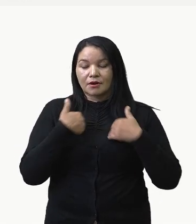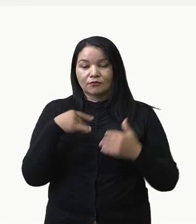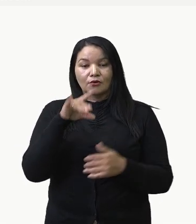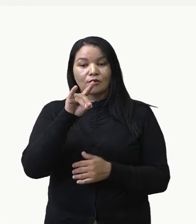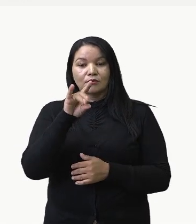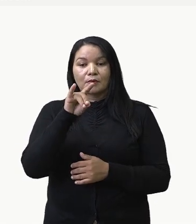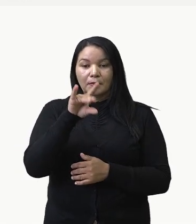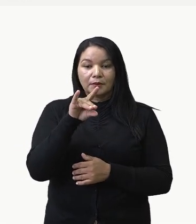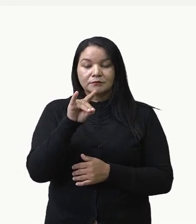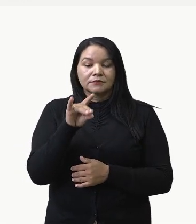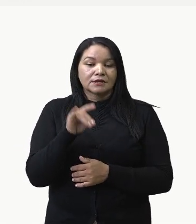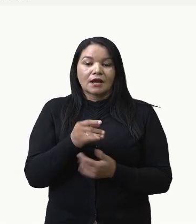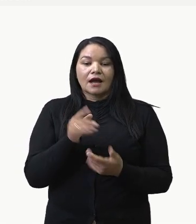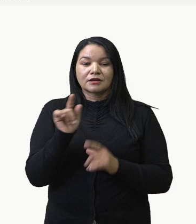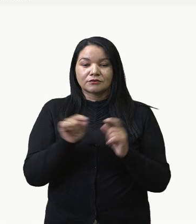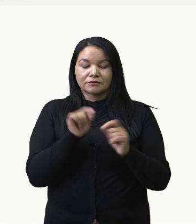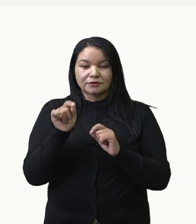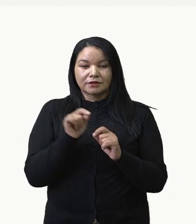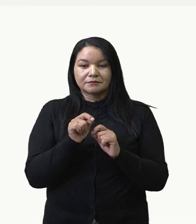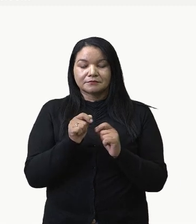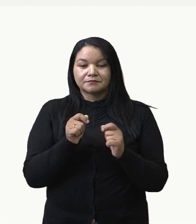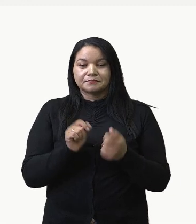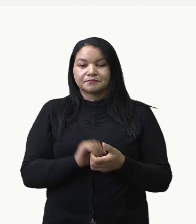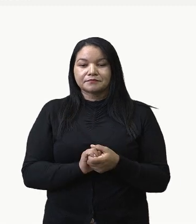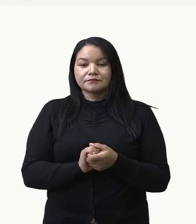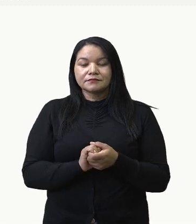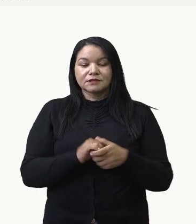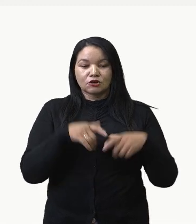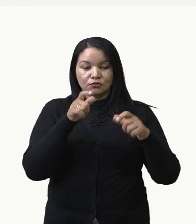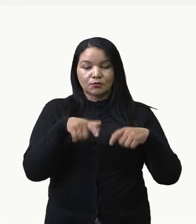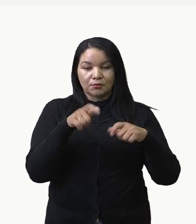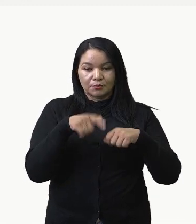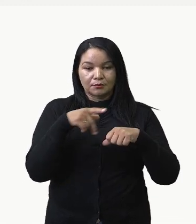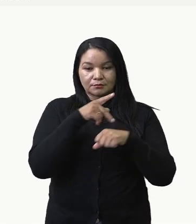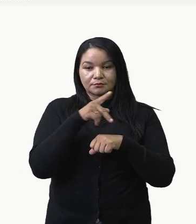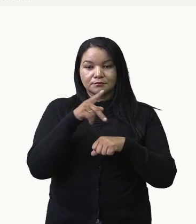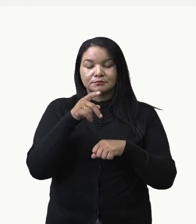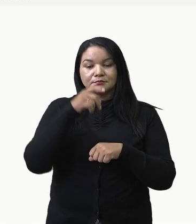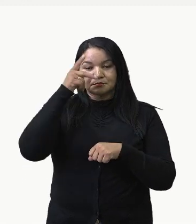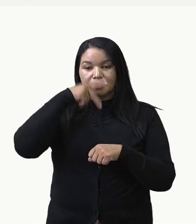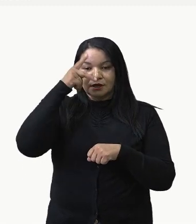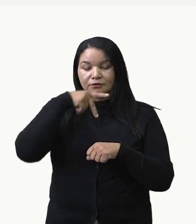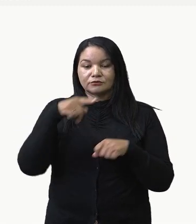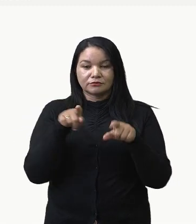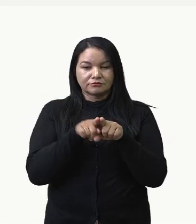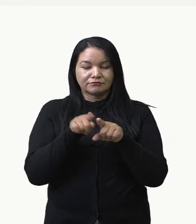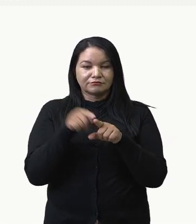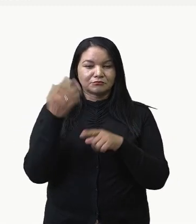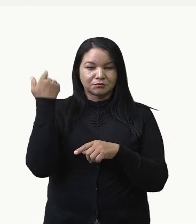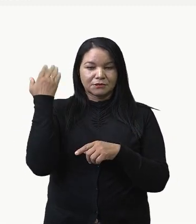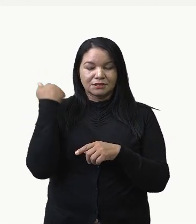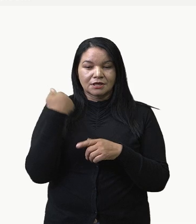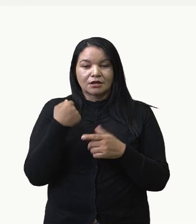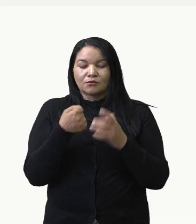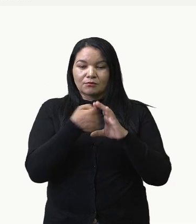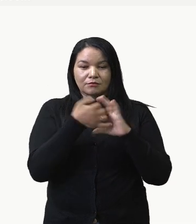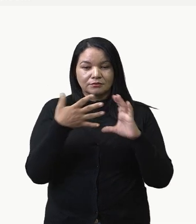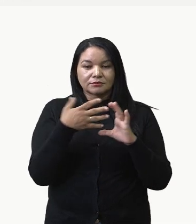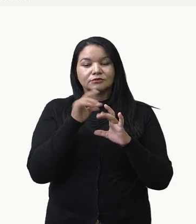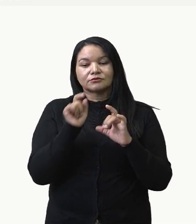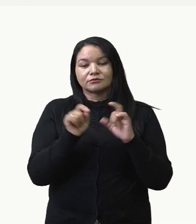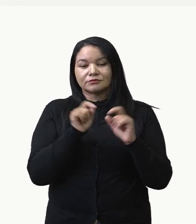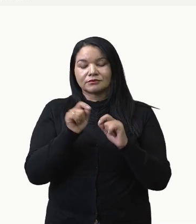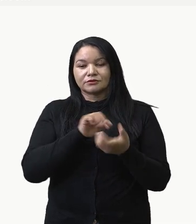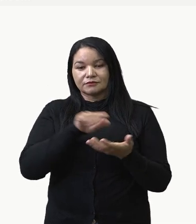Dom ticada pelos incas né no peru no Equador no Chile né a Lhama e a Lhama chegou ao Brasil também né Aqui